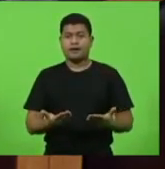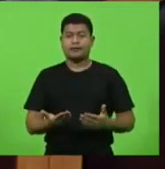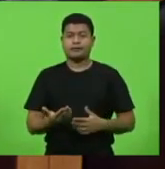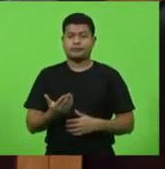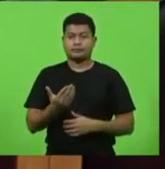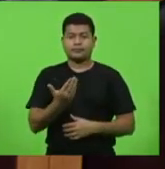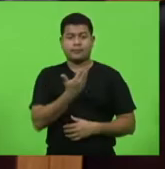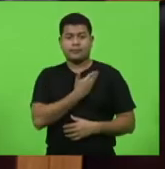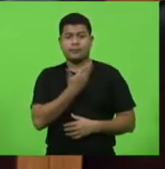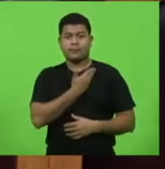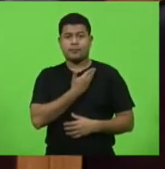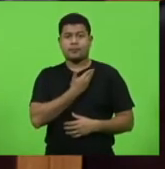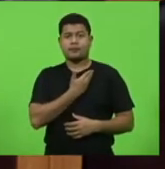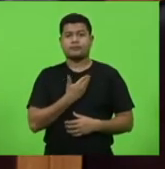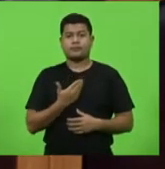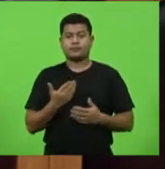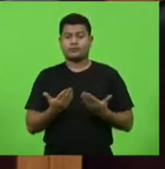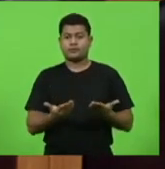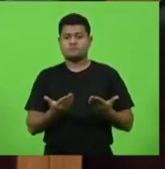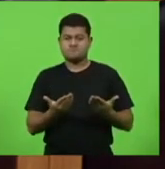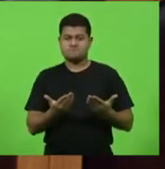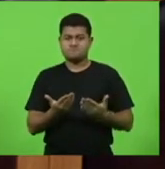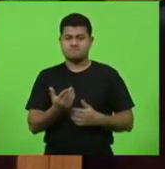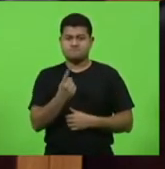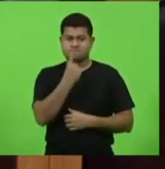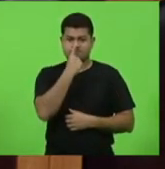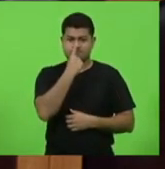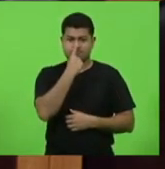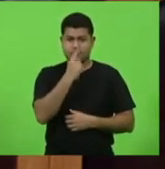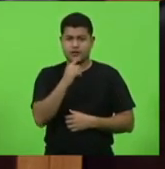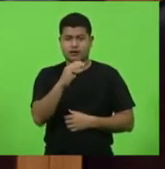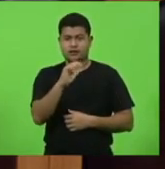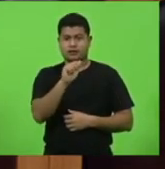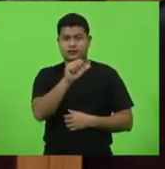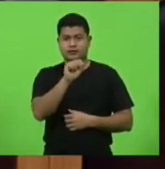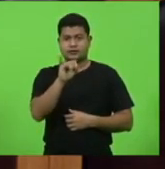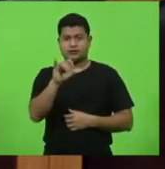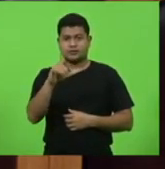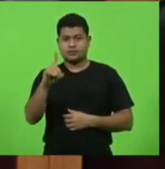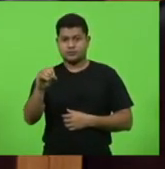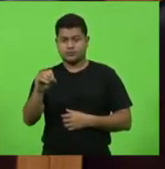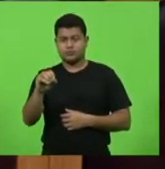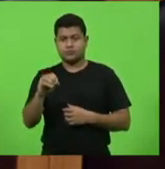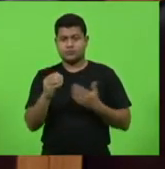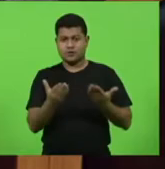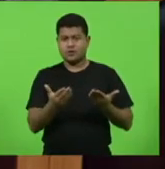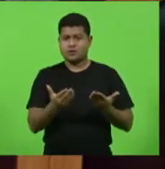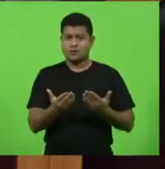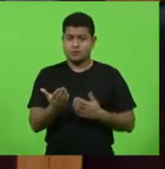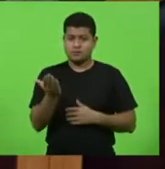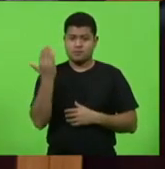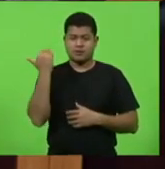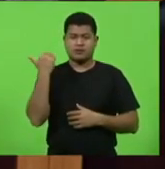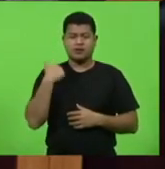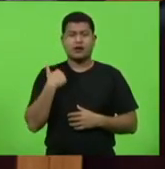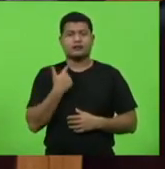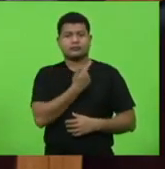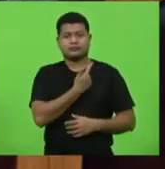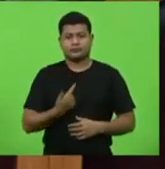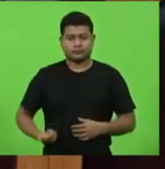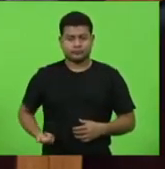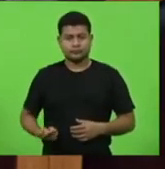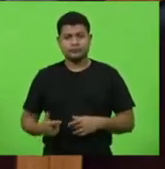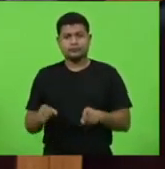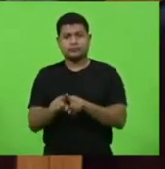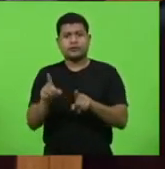companheiro e meu amigo particular, Cacildo Moldaner, governador, senador, deputado estadual e federal, e se